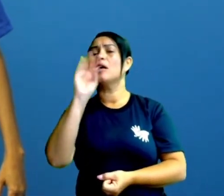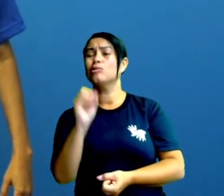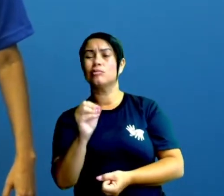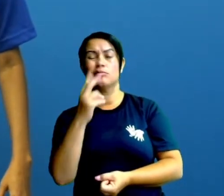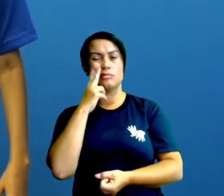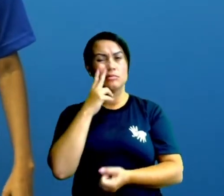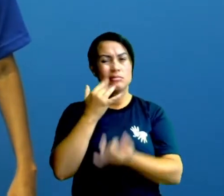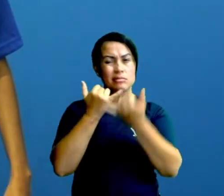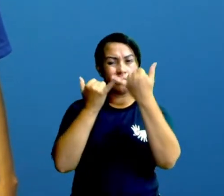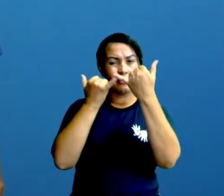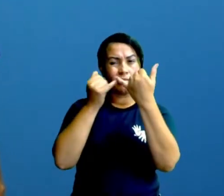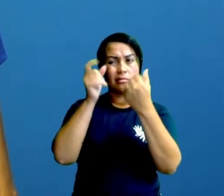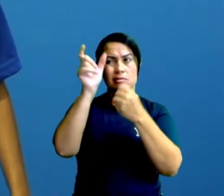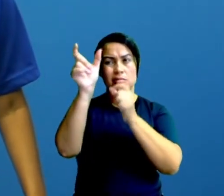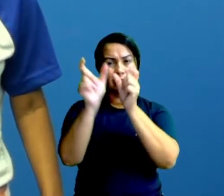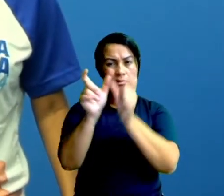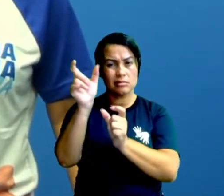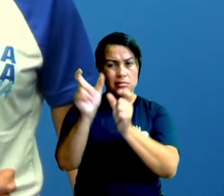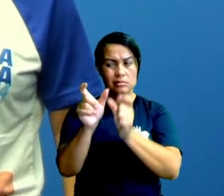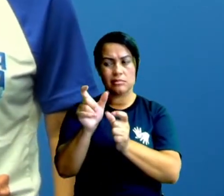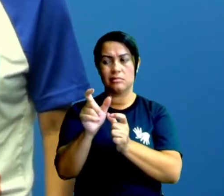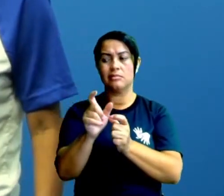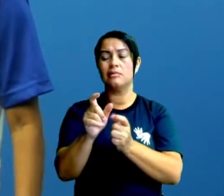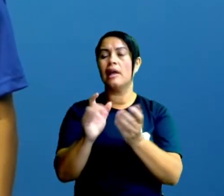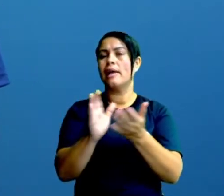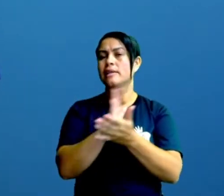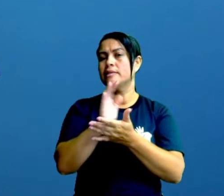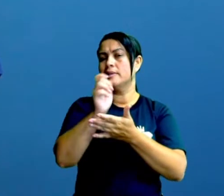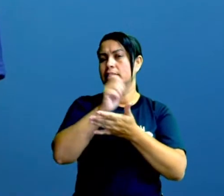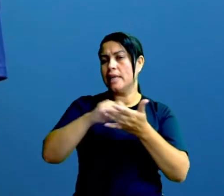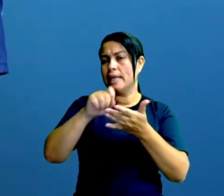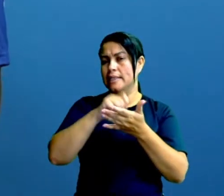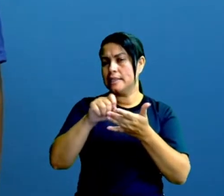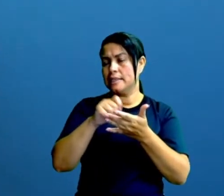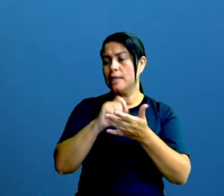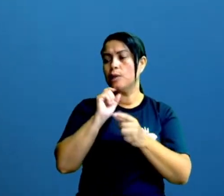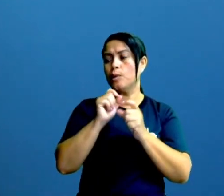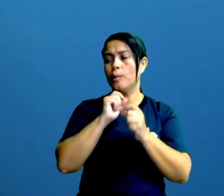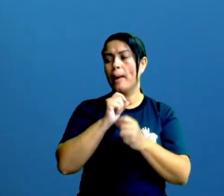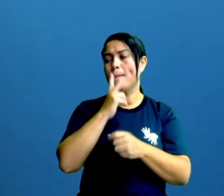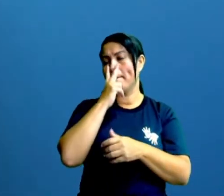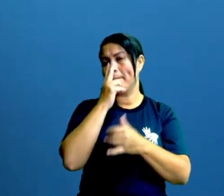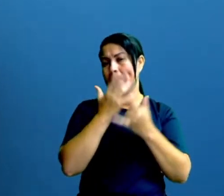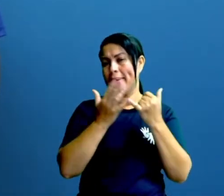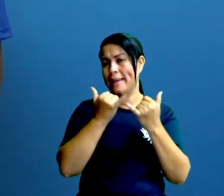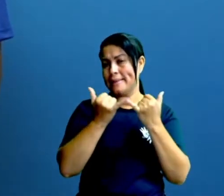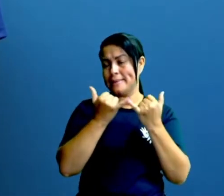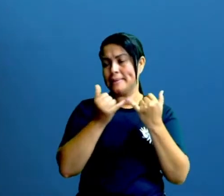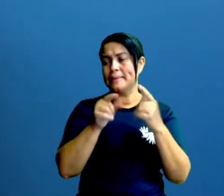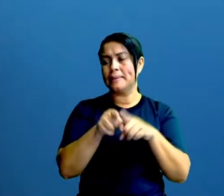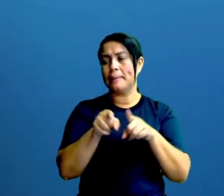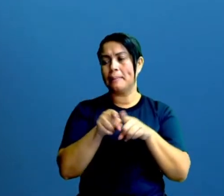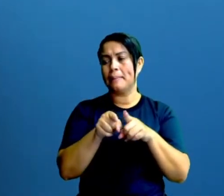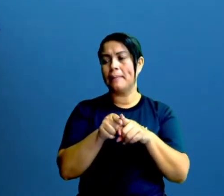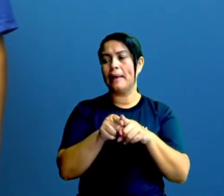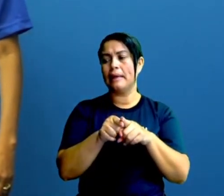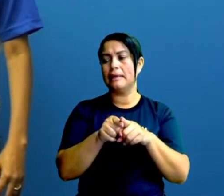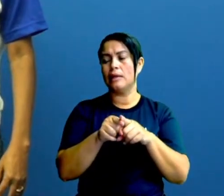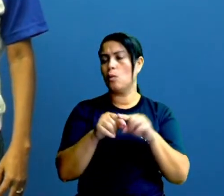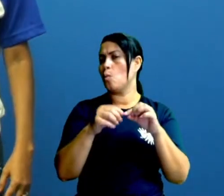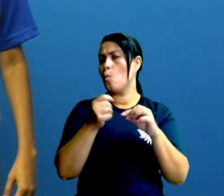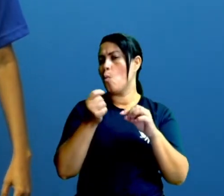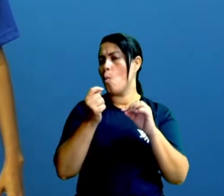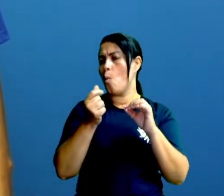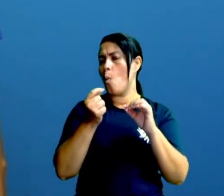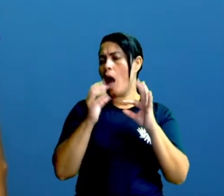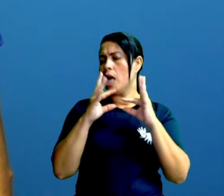né então o fato delas serem escritas terem na escrita né as palavras quase